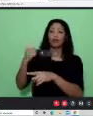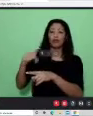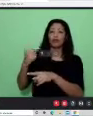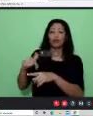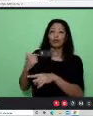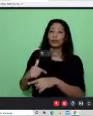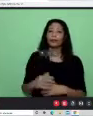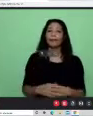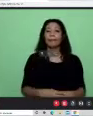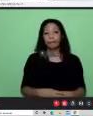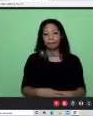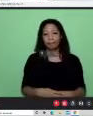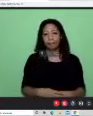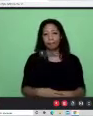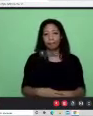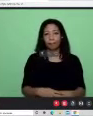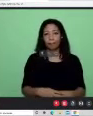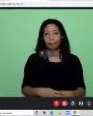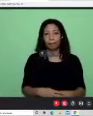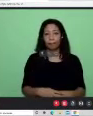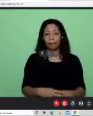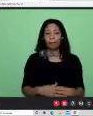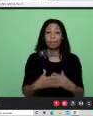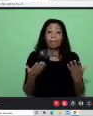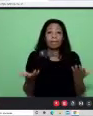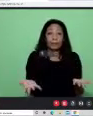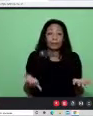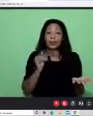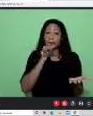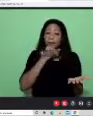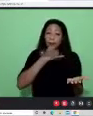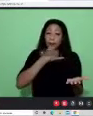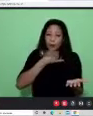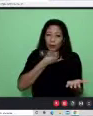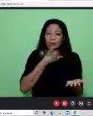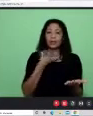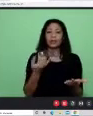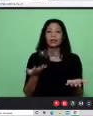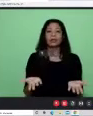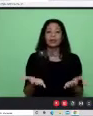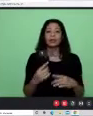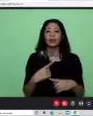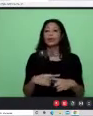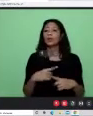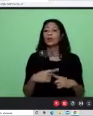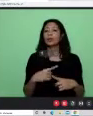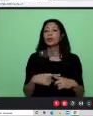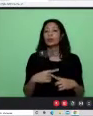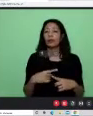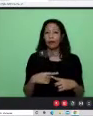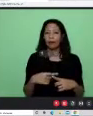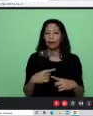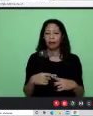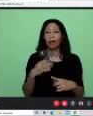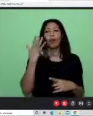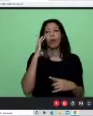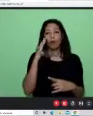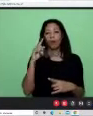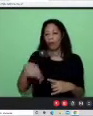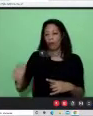esse tratamento. E, infelizmente, eu acho que vai ter muito danos para